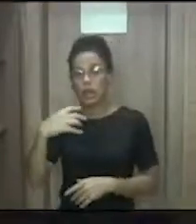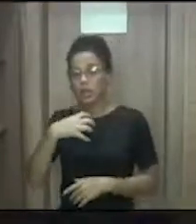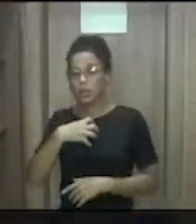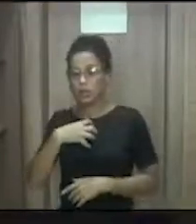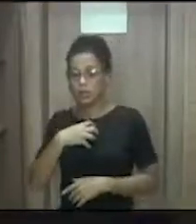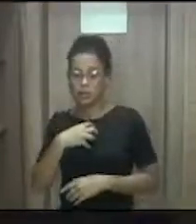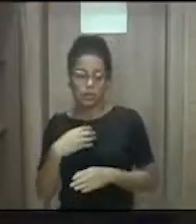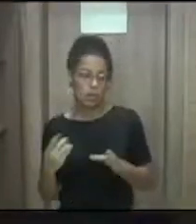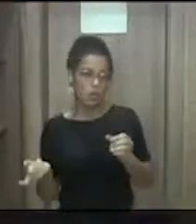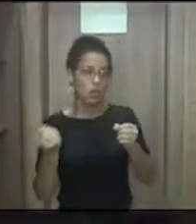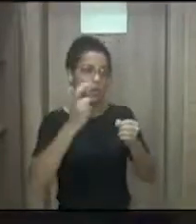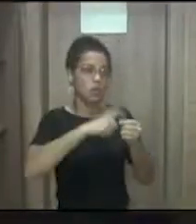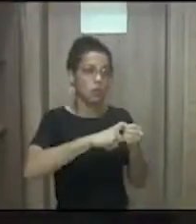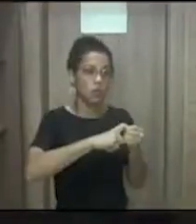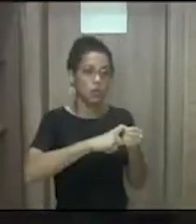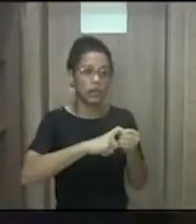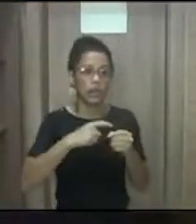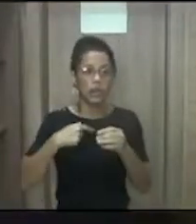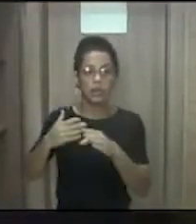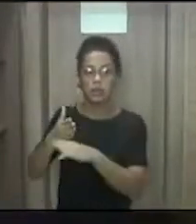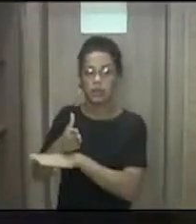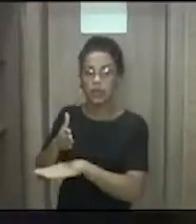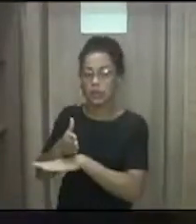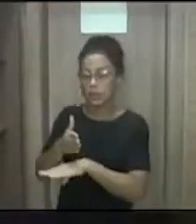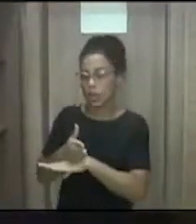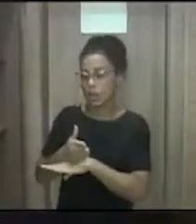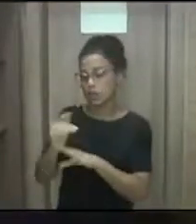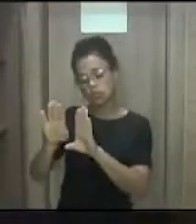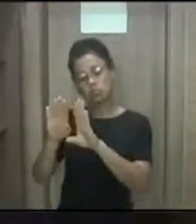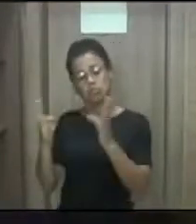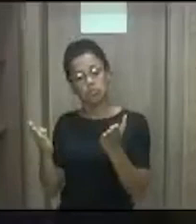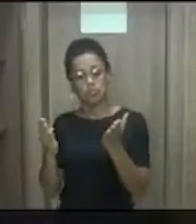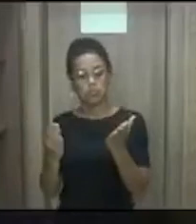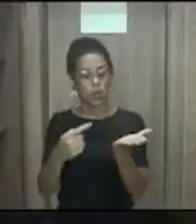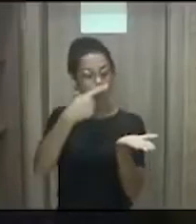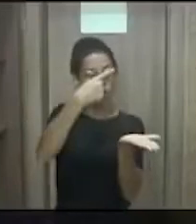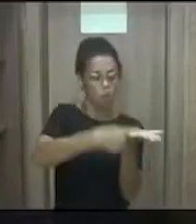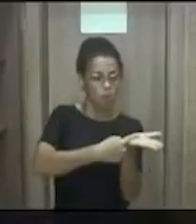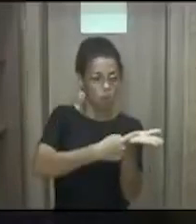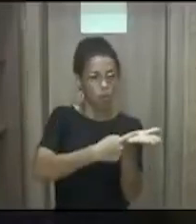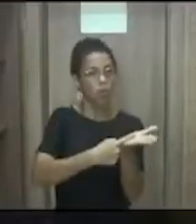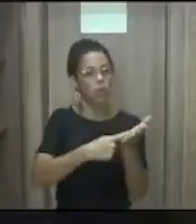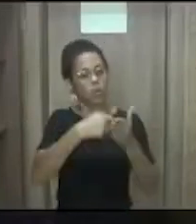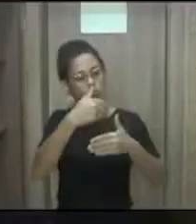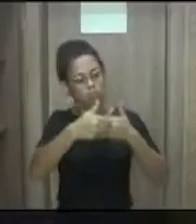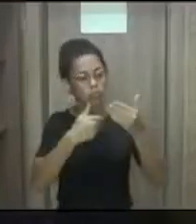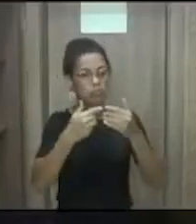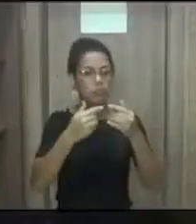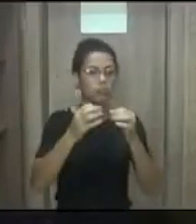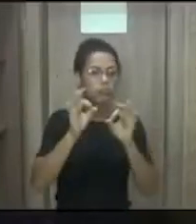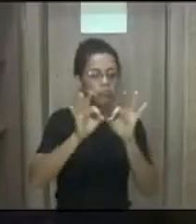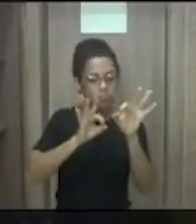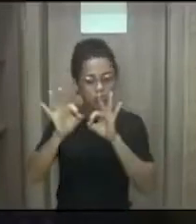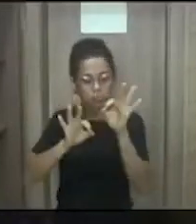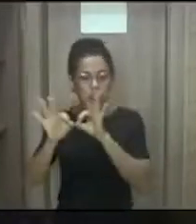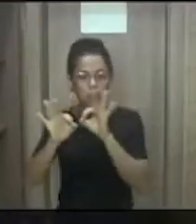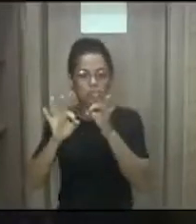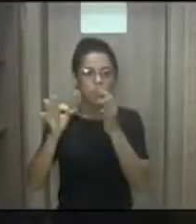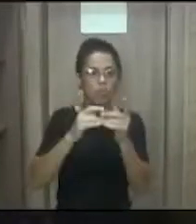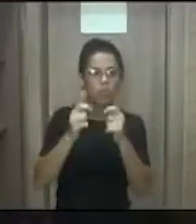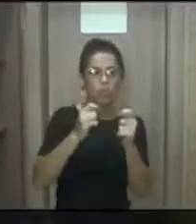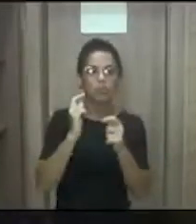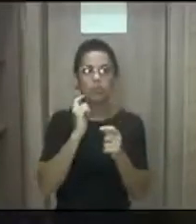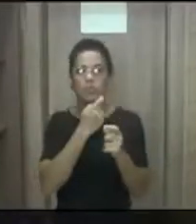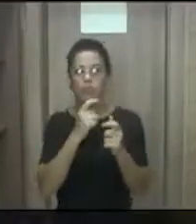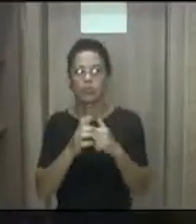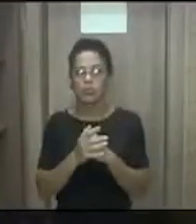incomodado, ele vem, geralmente esse acesso é porta aberta, ele nem precisa agendar, ele vem para fazer algum ajuste, em alguns casos é